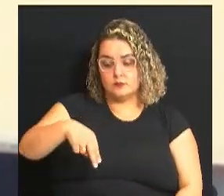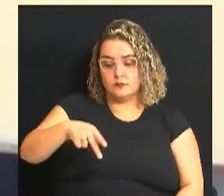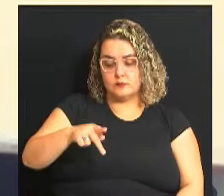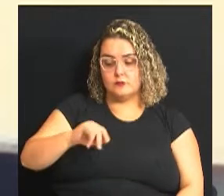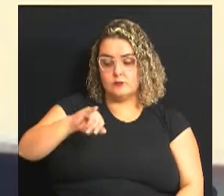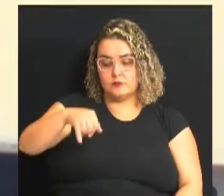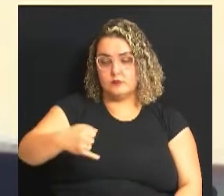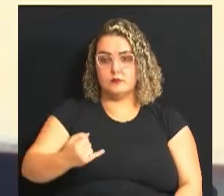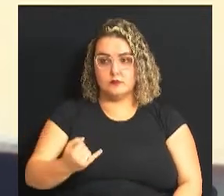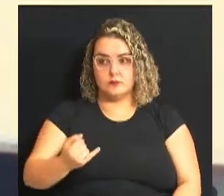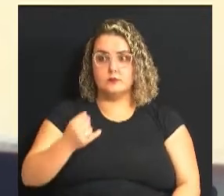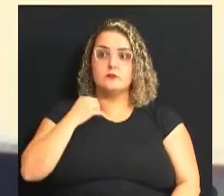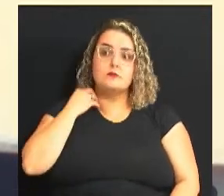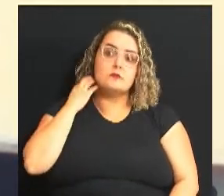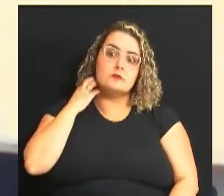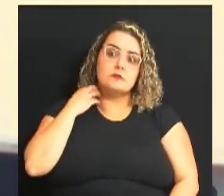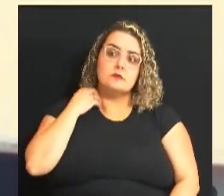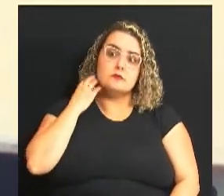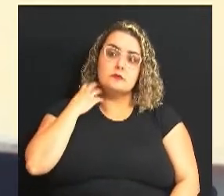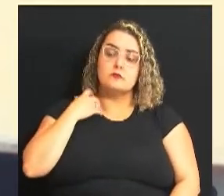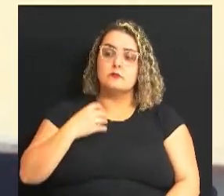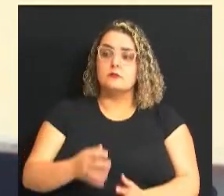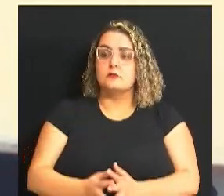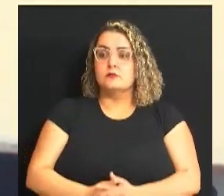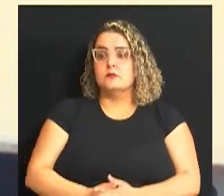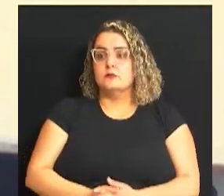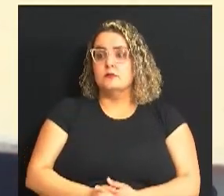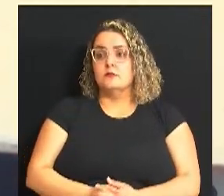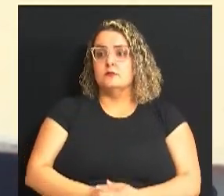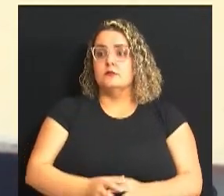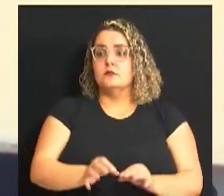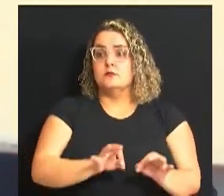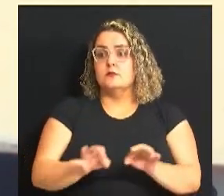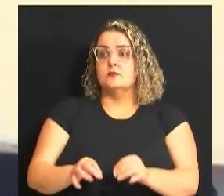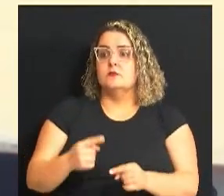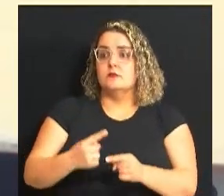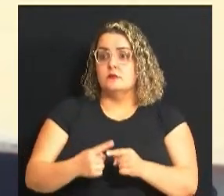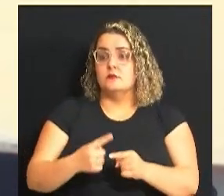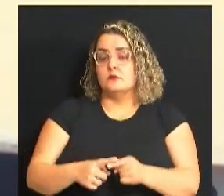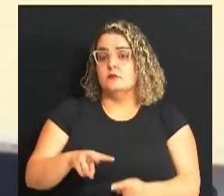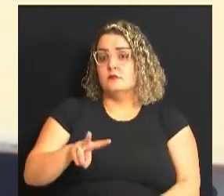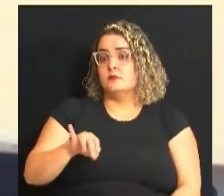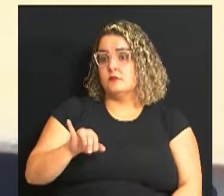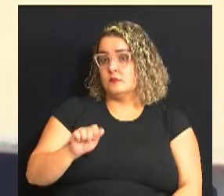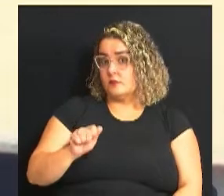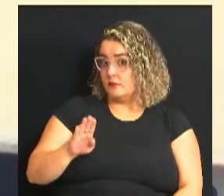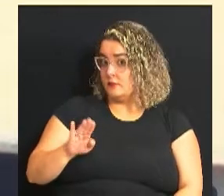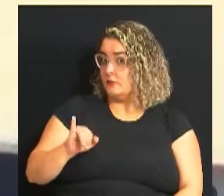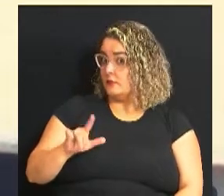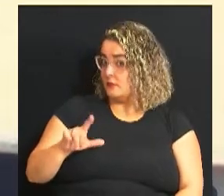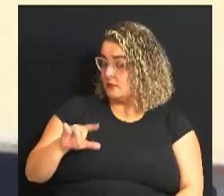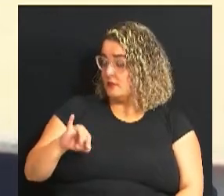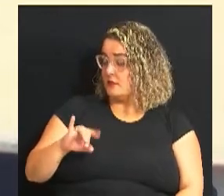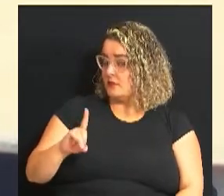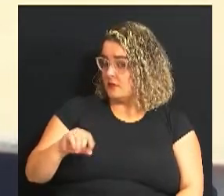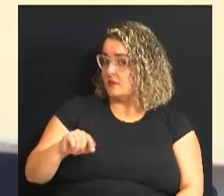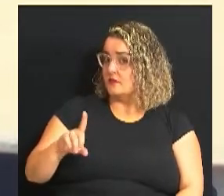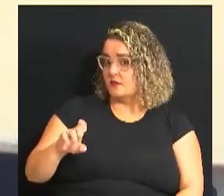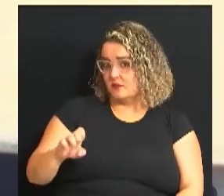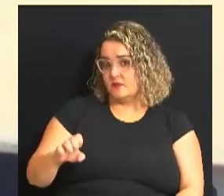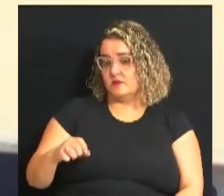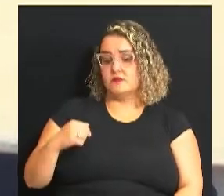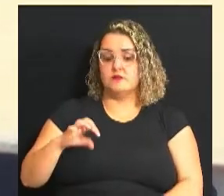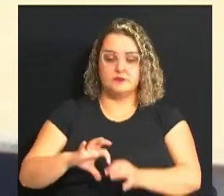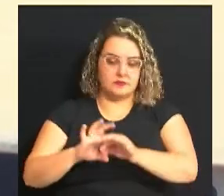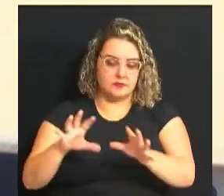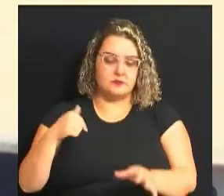né, pelo programa, porque passa por uma viabilidade nossa lá. O programa, toda abertura